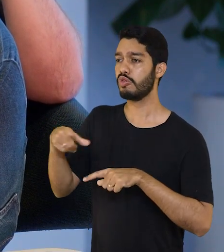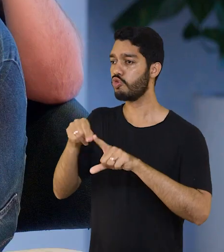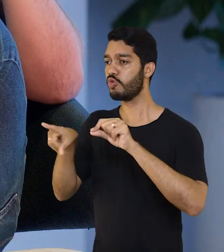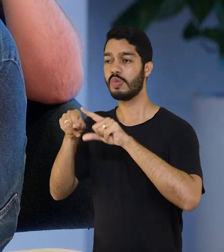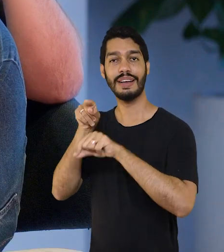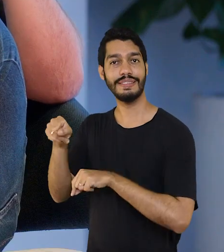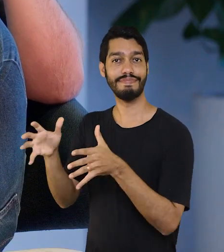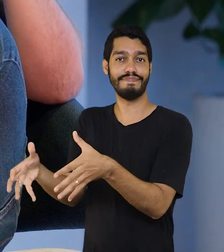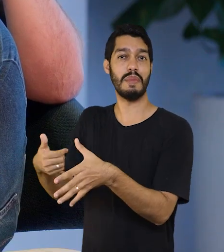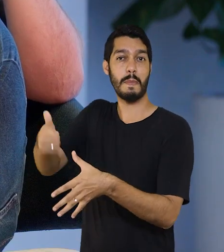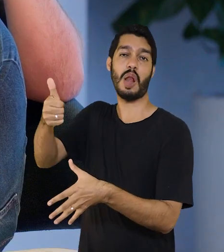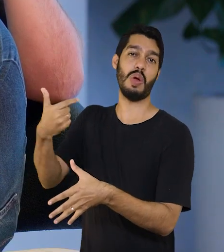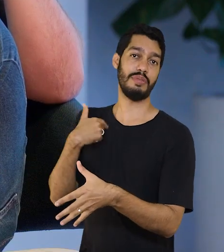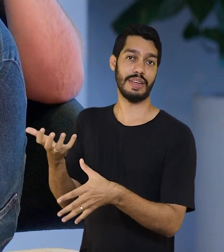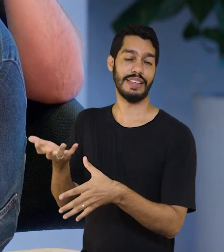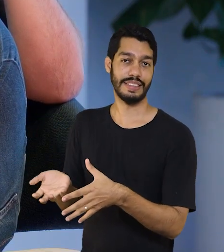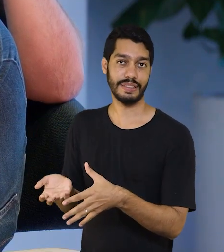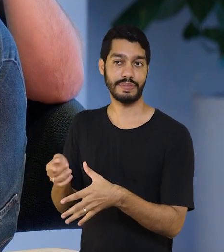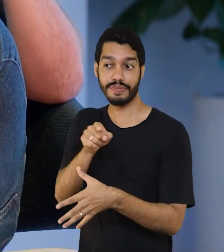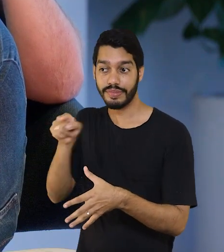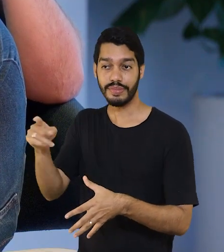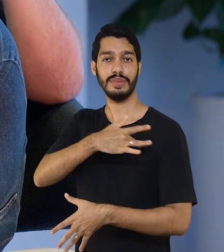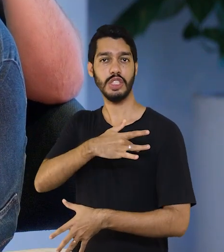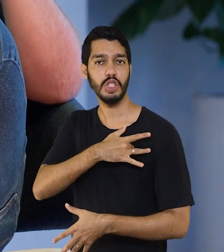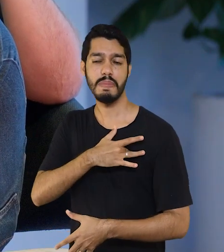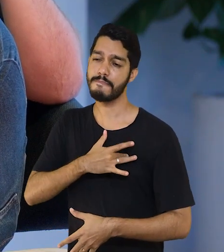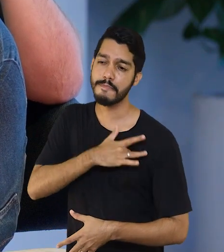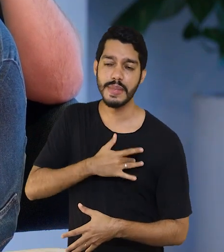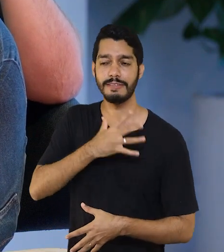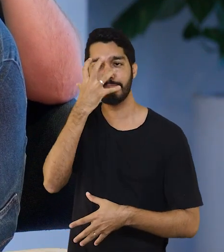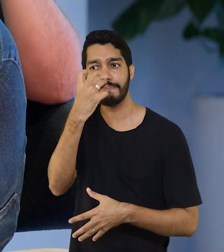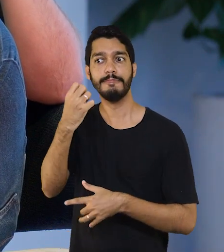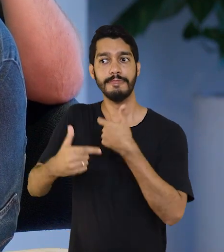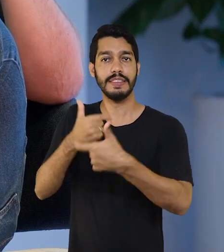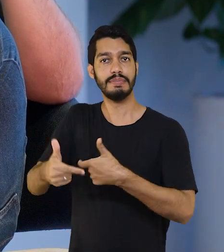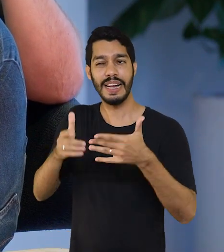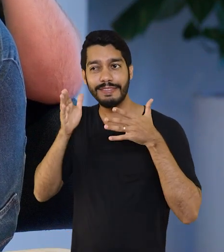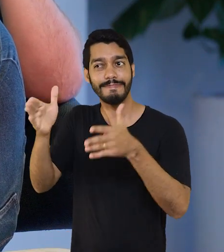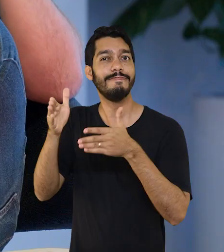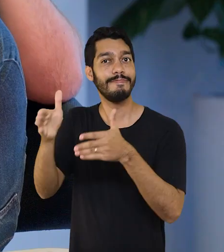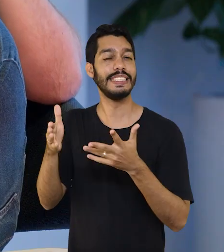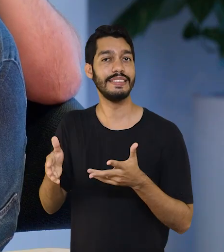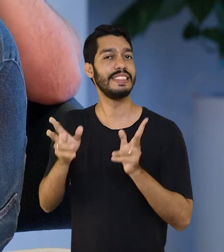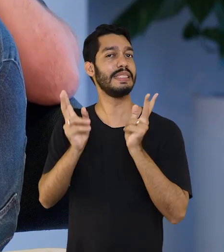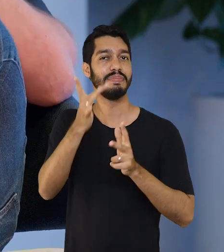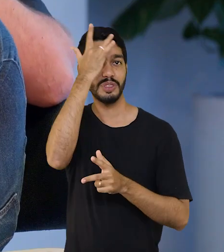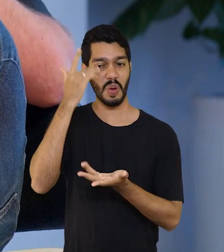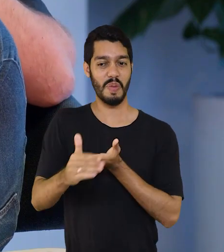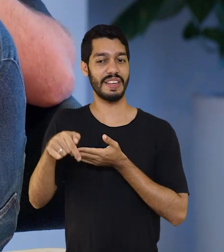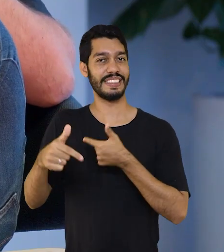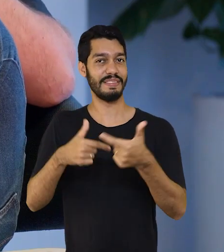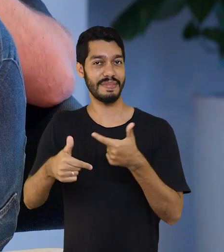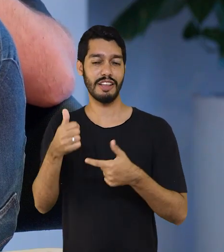e quererem escolher, dedicar a atenção, o talento, a paixão deles para construir isso junto com a gente. E todo mundo que